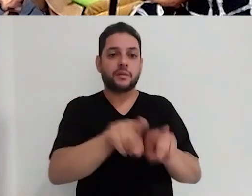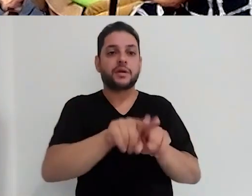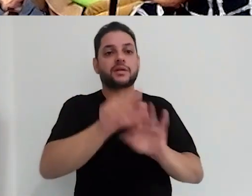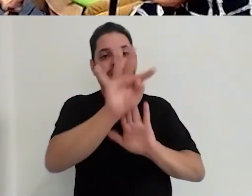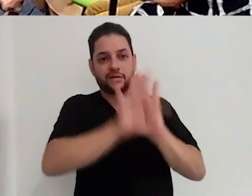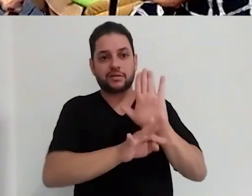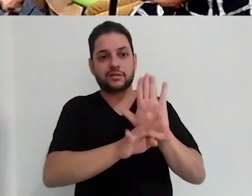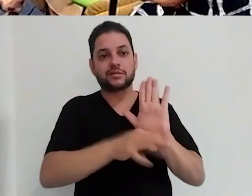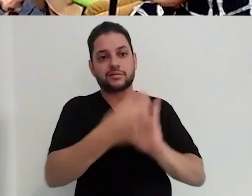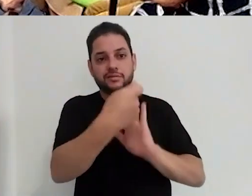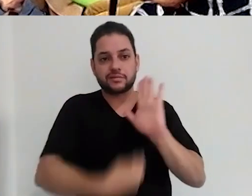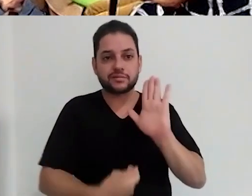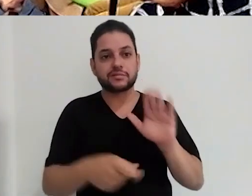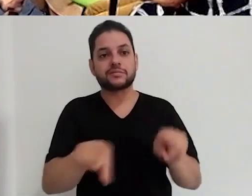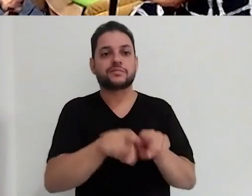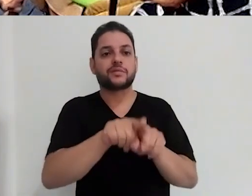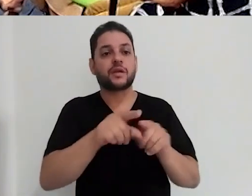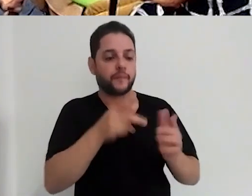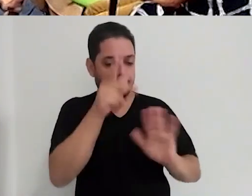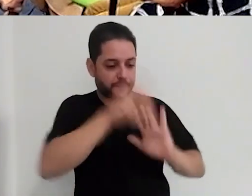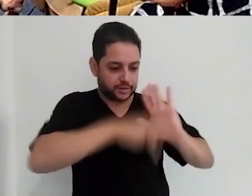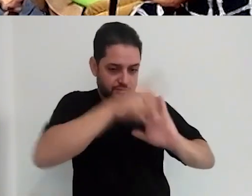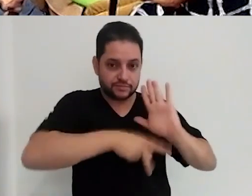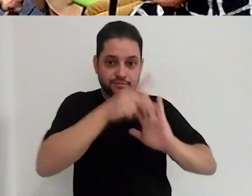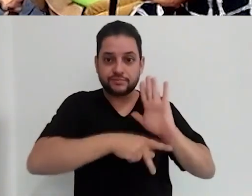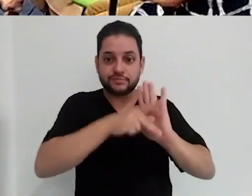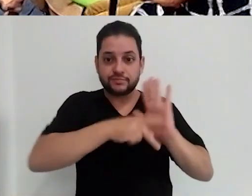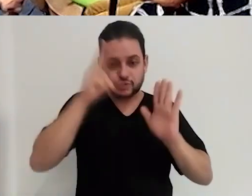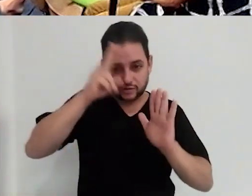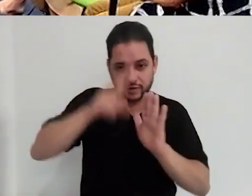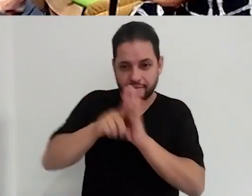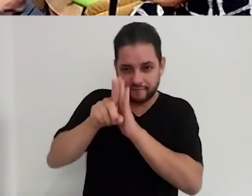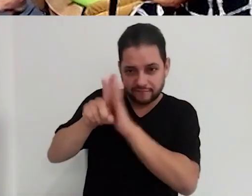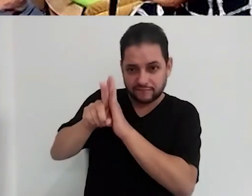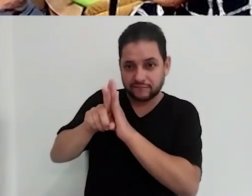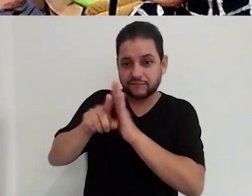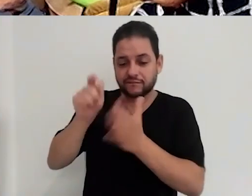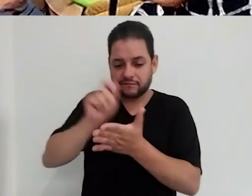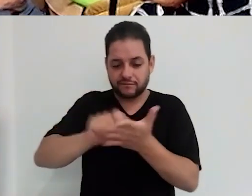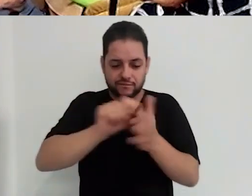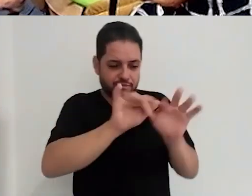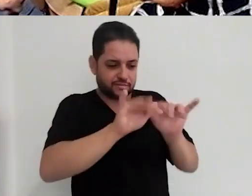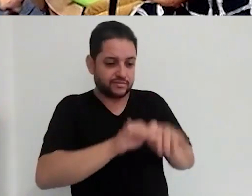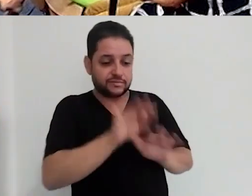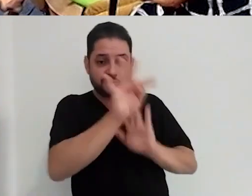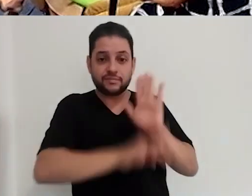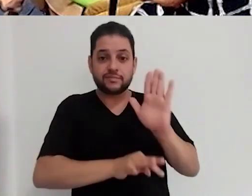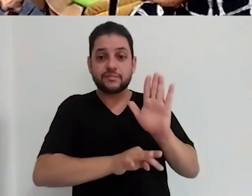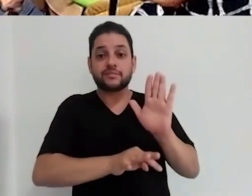mais ou menos a partir do projeto. Os historiadores que participaram do projeto escreveram textos, foram publicados